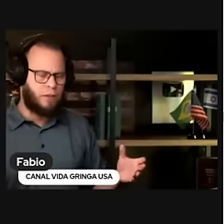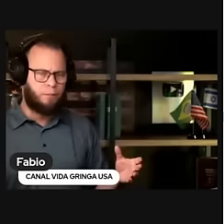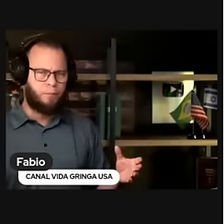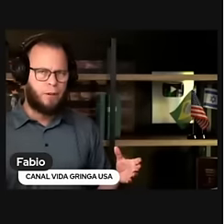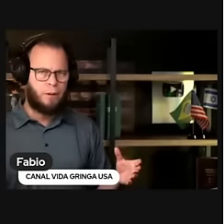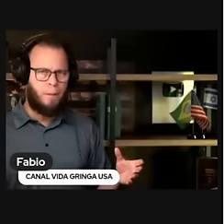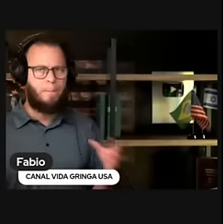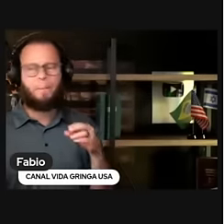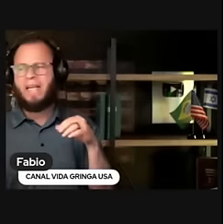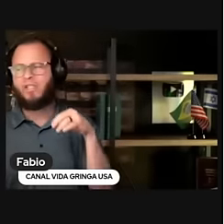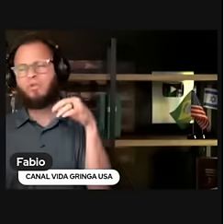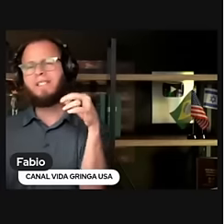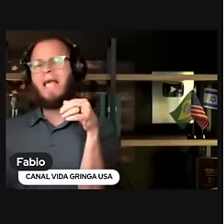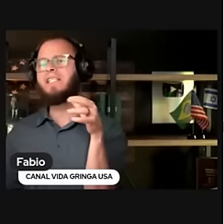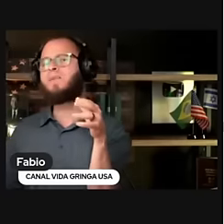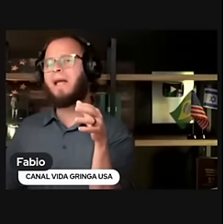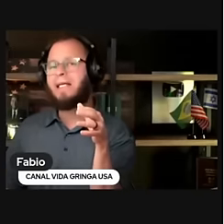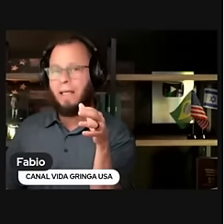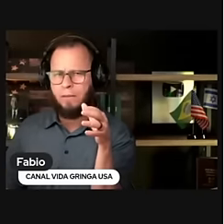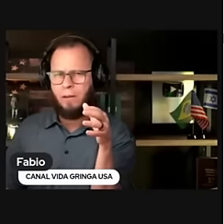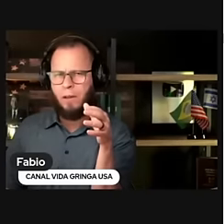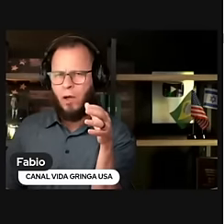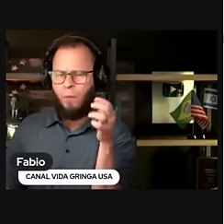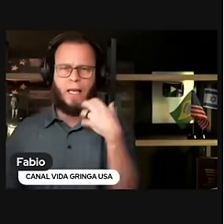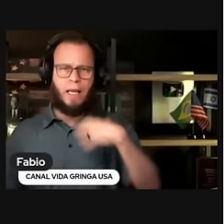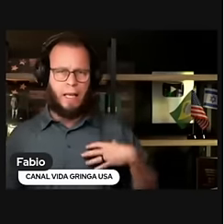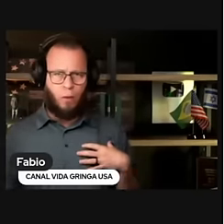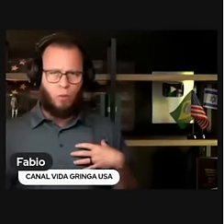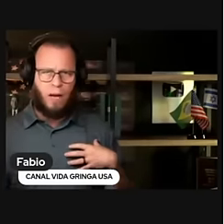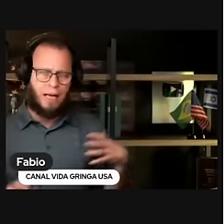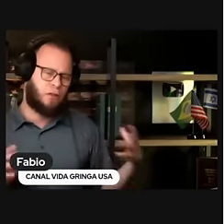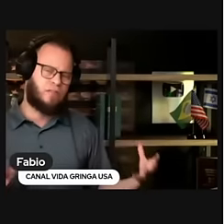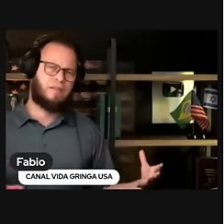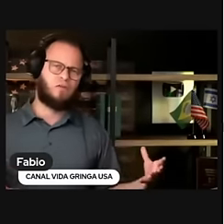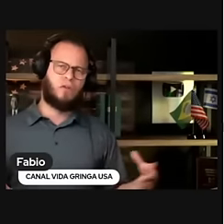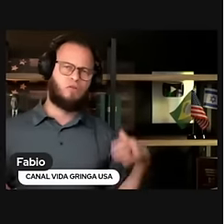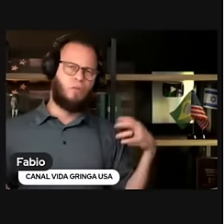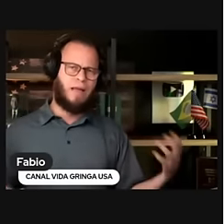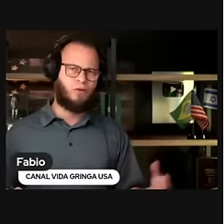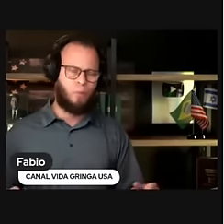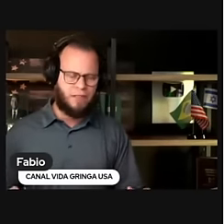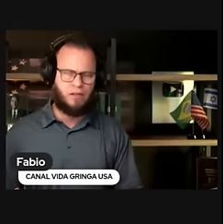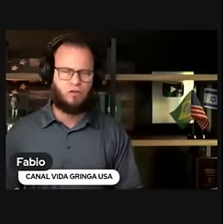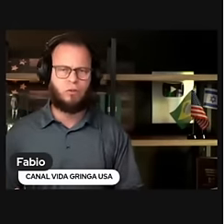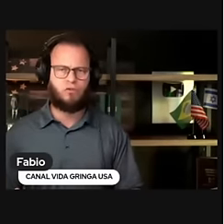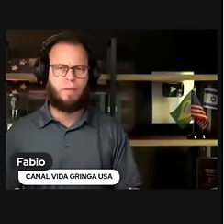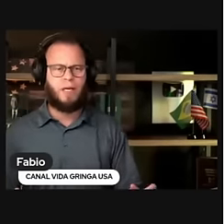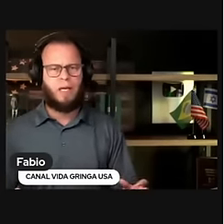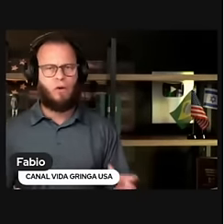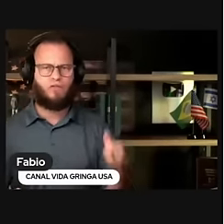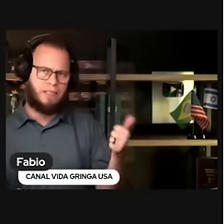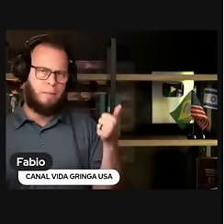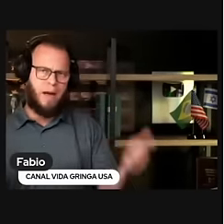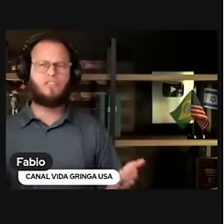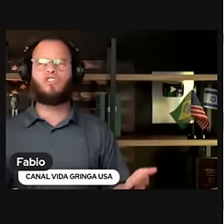para você prejudiciais para quem porque eu aqui nos Estados Unidos no Mandato do presidente Donald trump